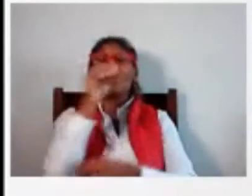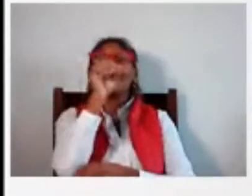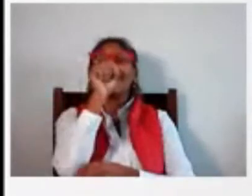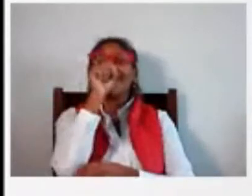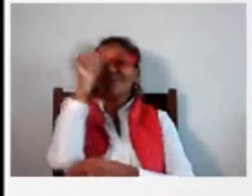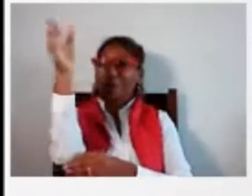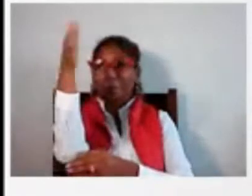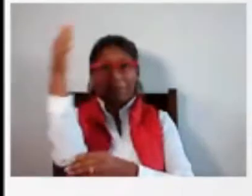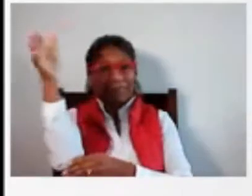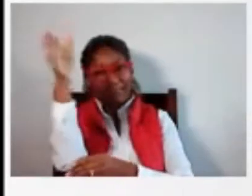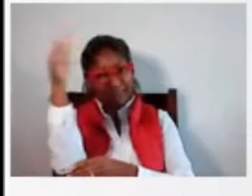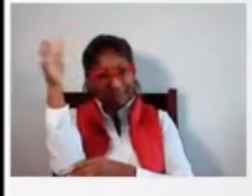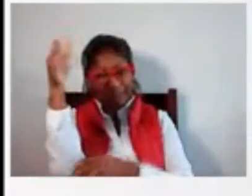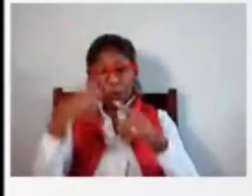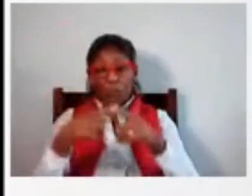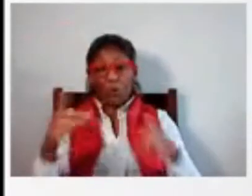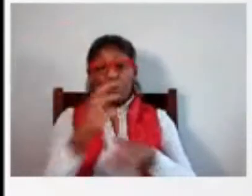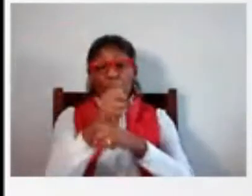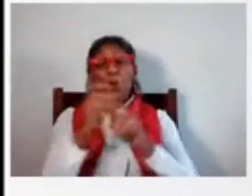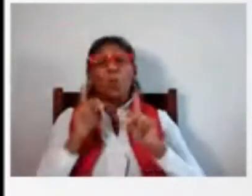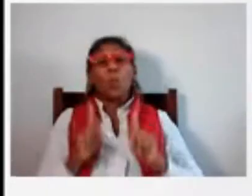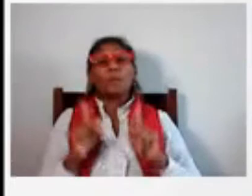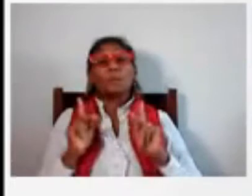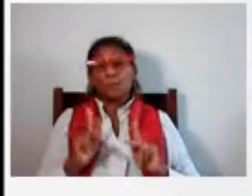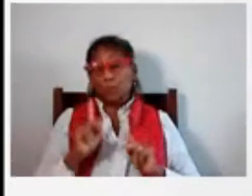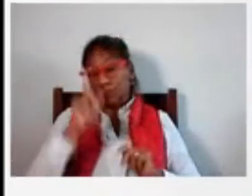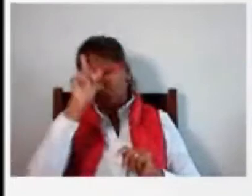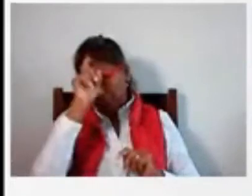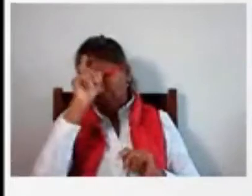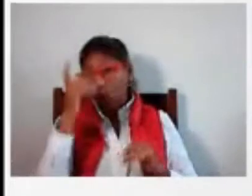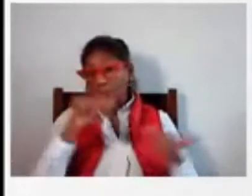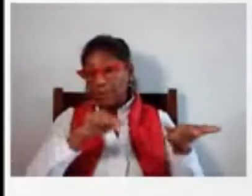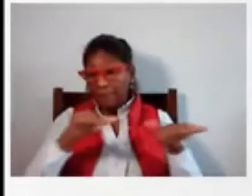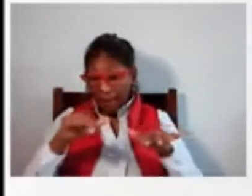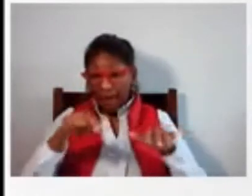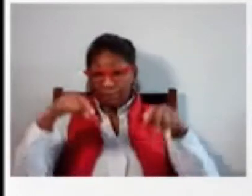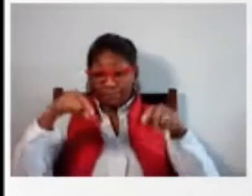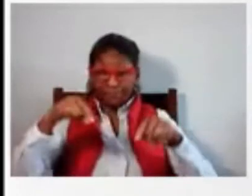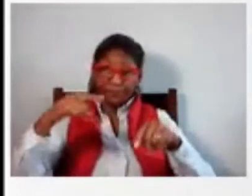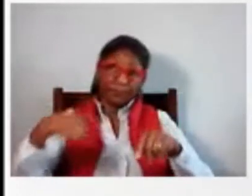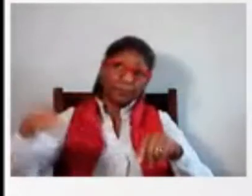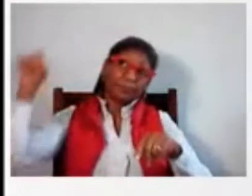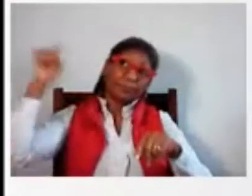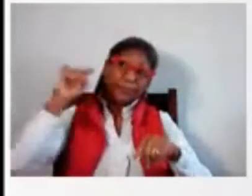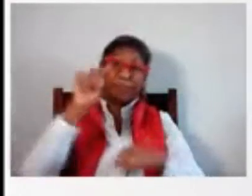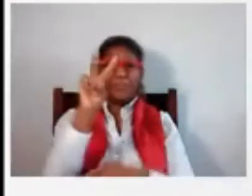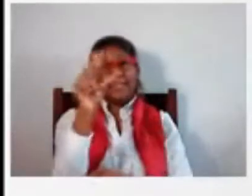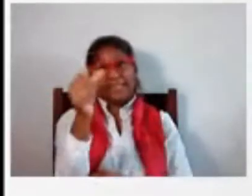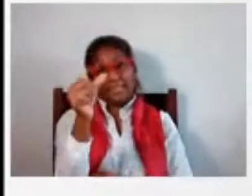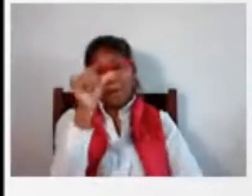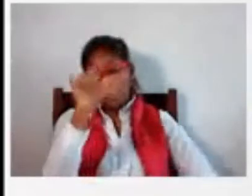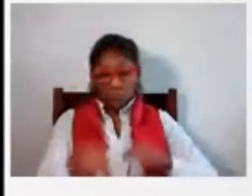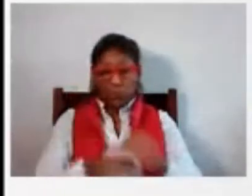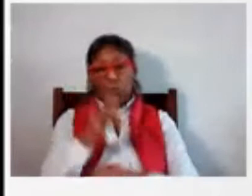porque número de internados em leitos clínicos na semana anterior, no último dia da semana anterior, eram 26 e foi para